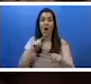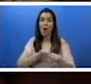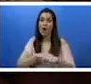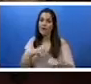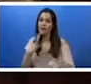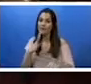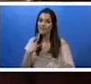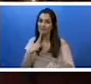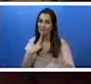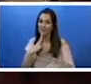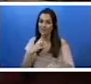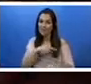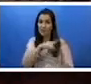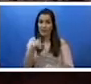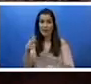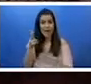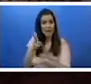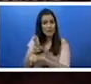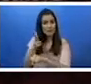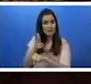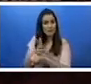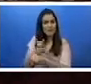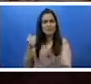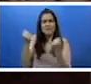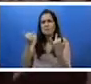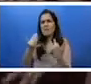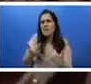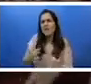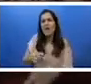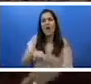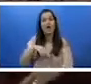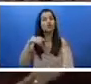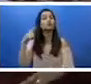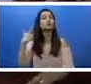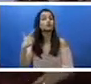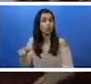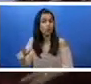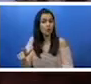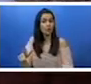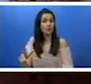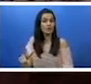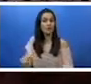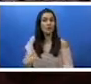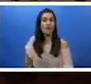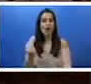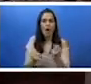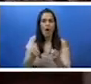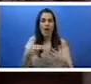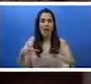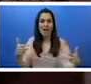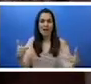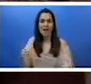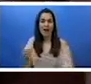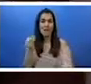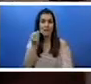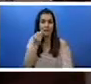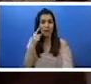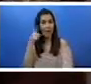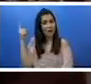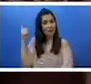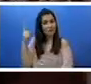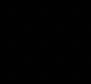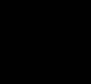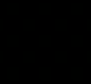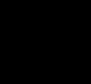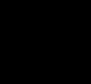conhecimento. Nós vamos ver um vídeo que vai explicar tudo isso de novo. Os meios de transporte. Então, aproveite, assista o nosso vídeo.